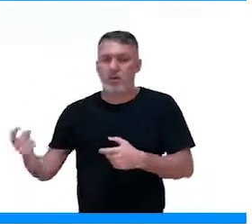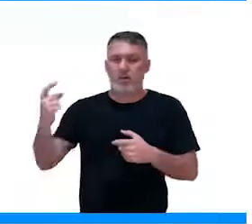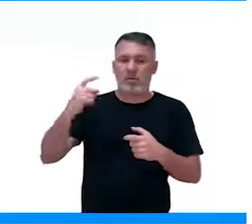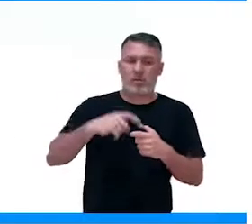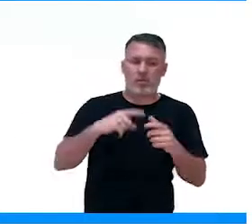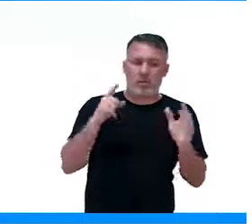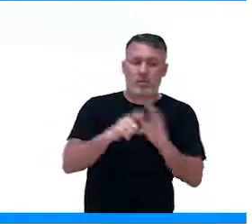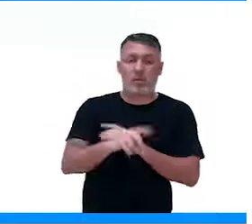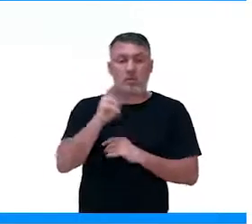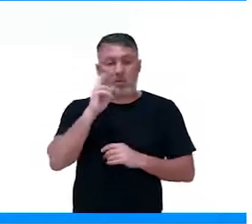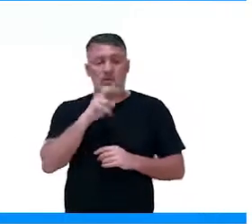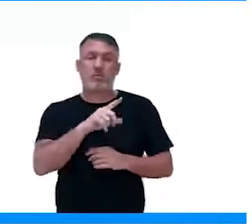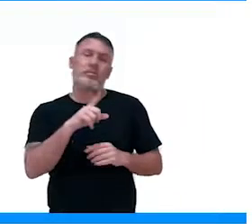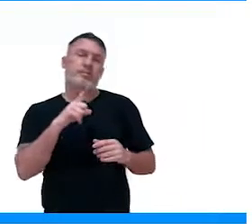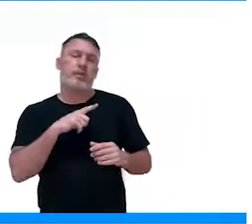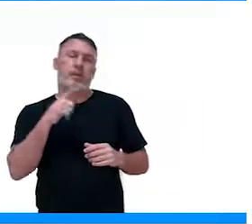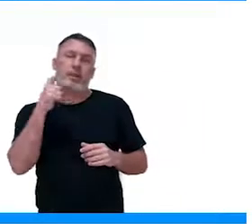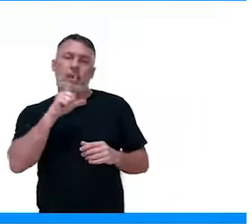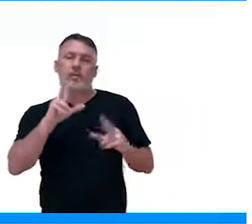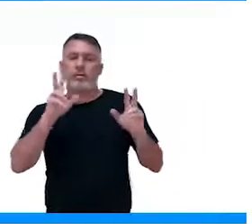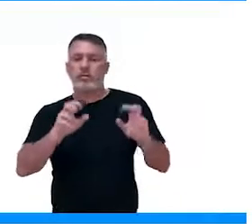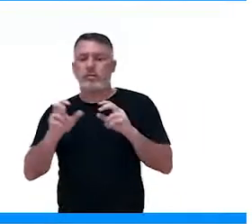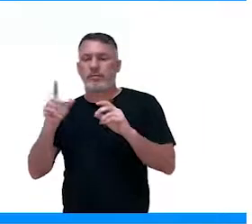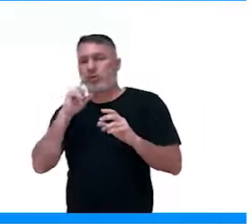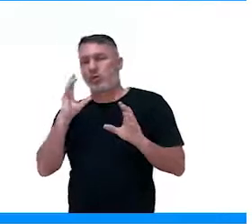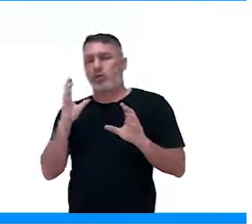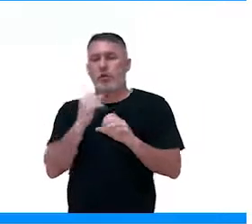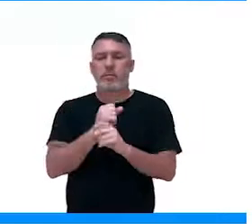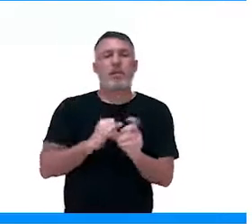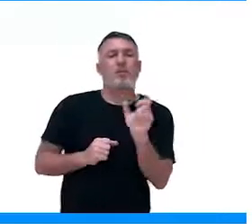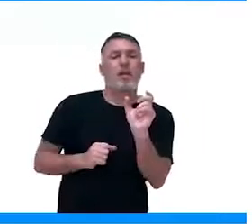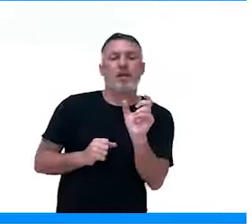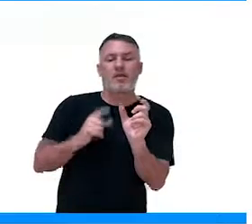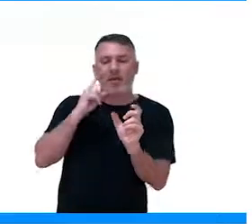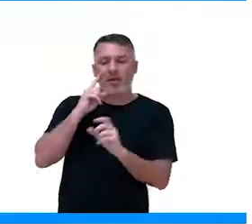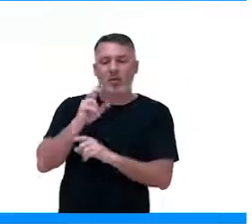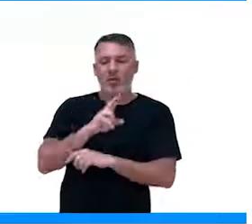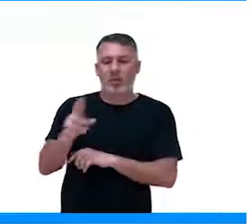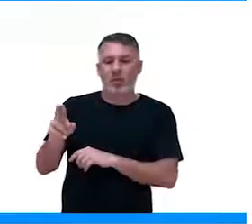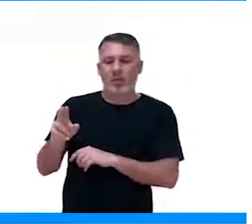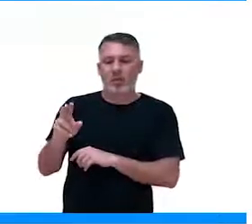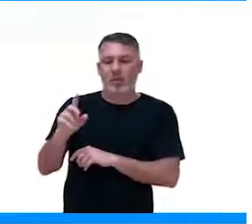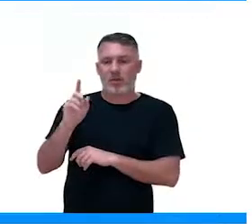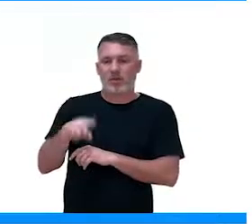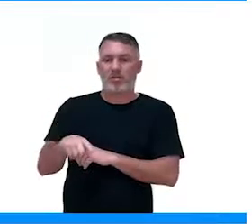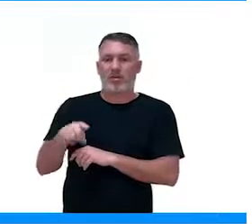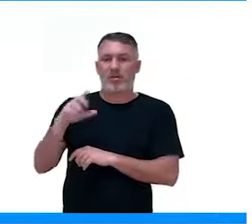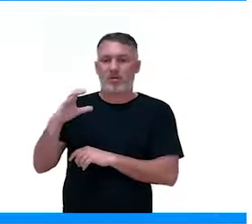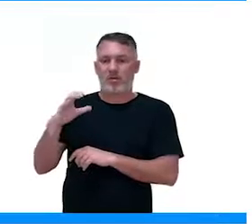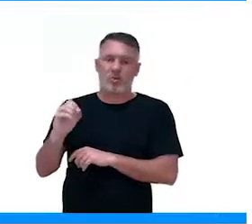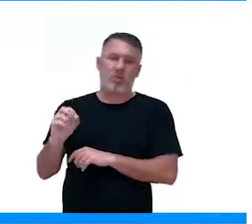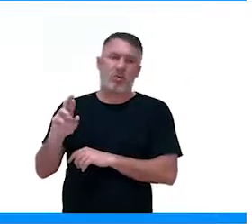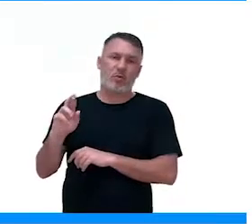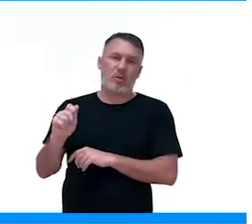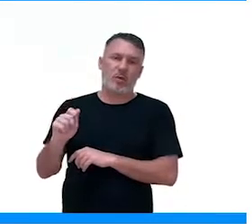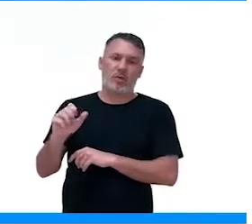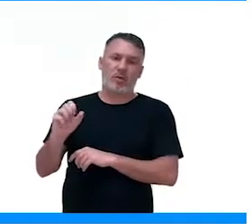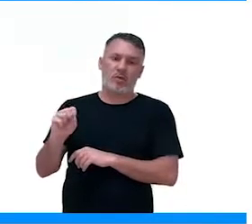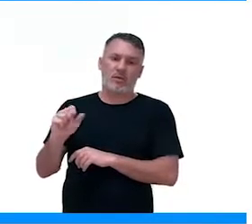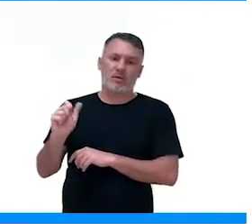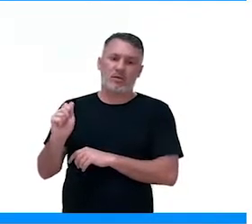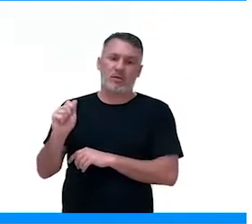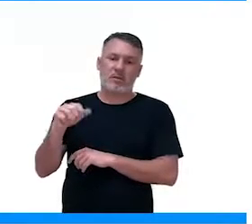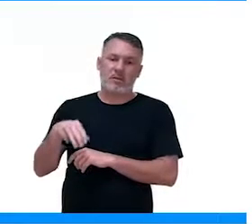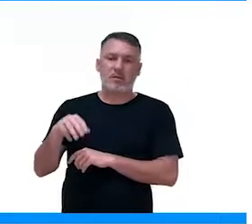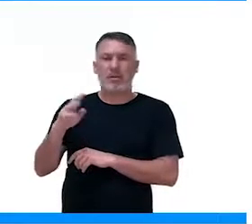questão, ali já fala, né, que é a soma das palavras coração, samba e tamborim. Você pensa, essa palavra existe